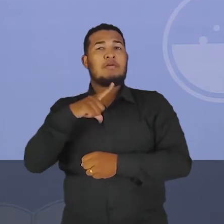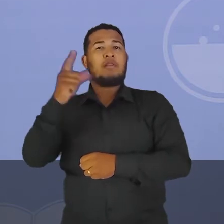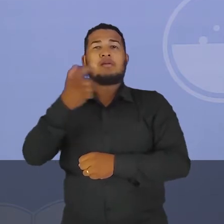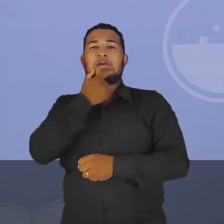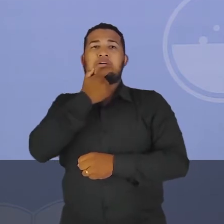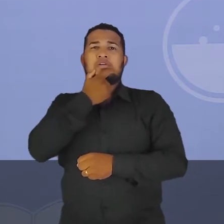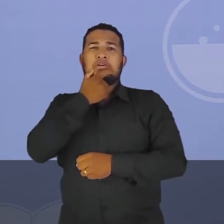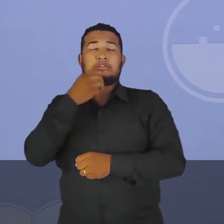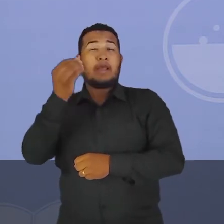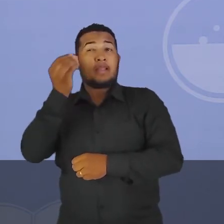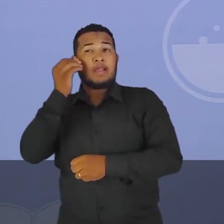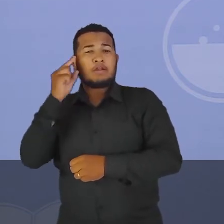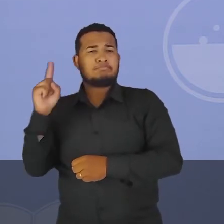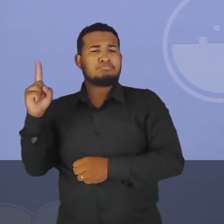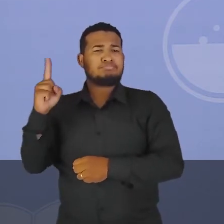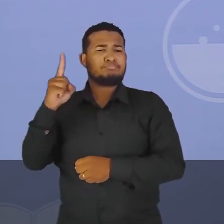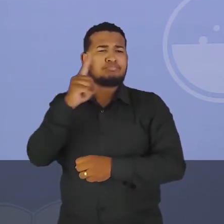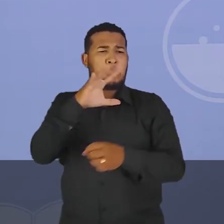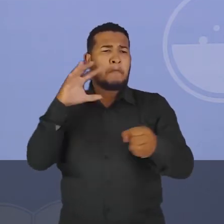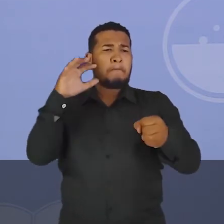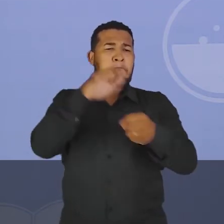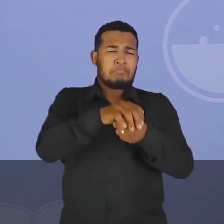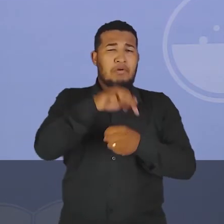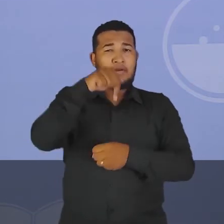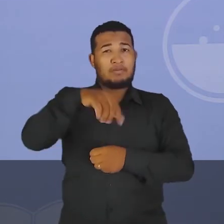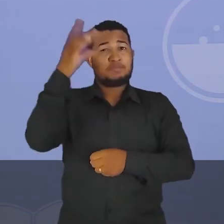né, tentativas, né, no Espírito Santo.